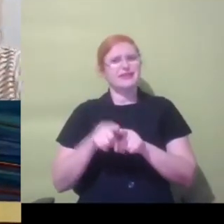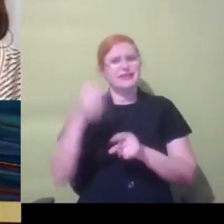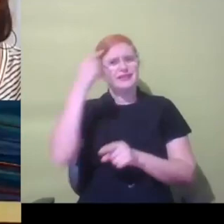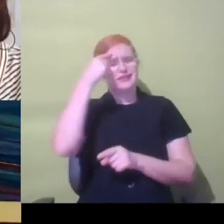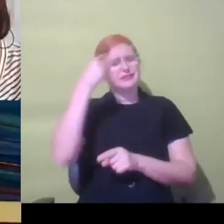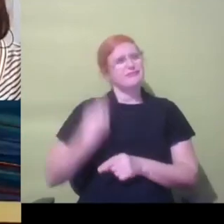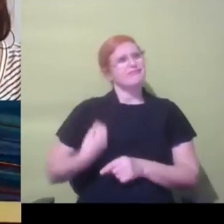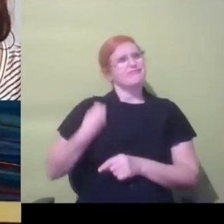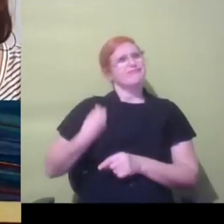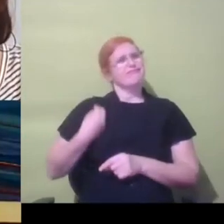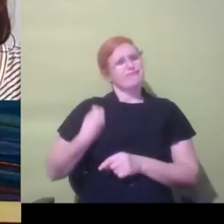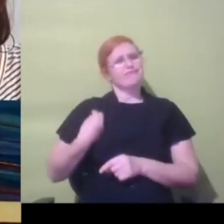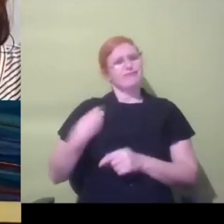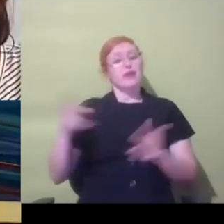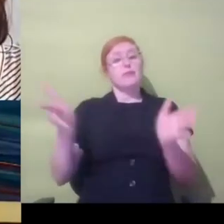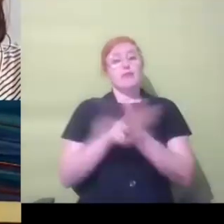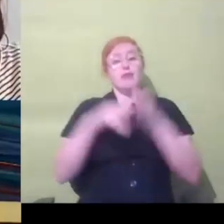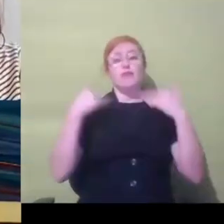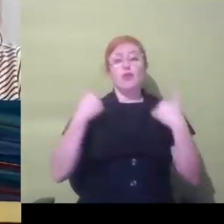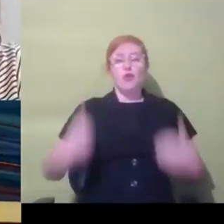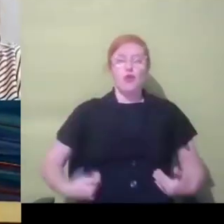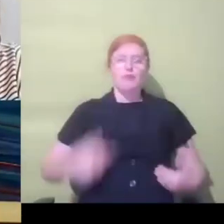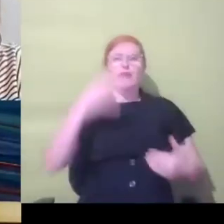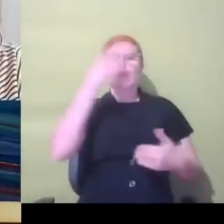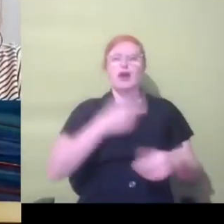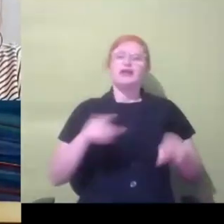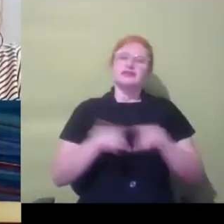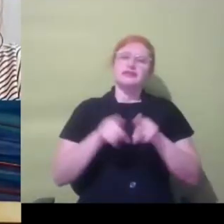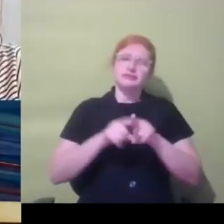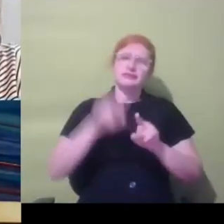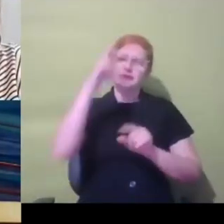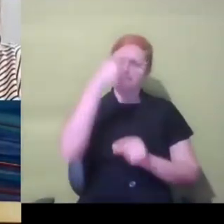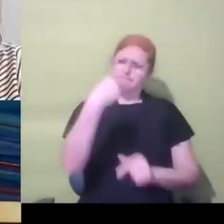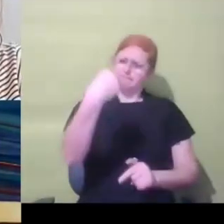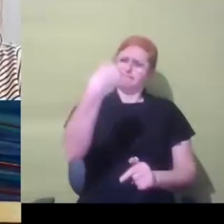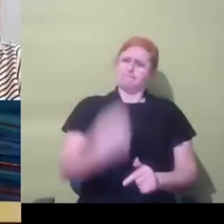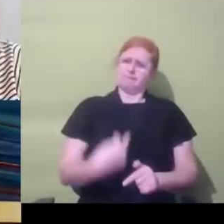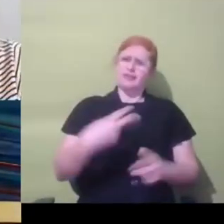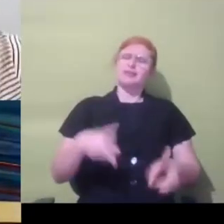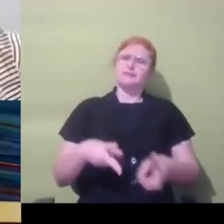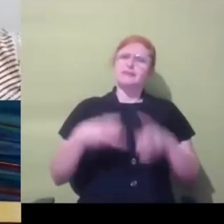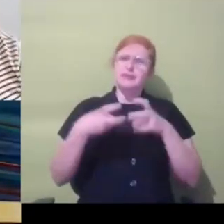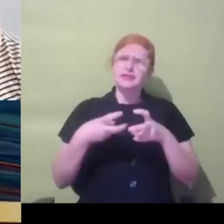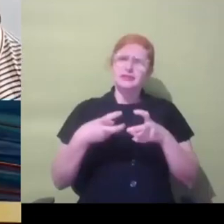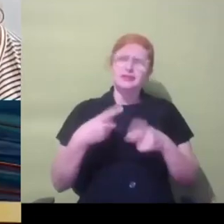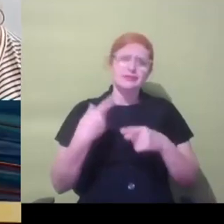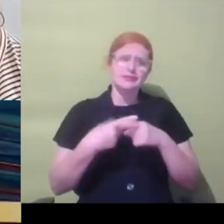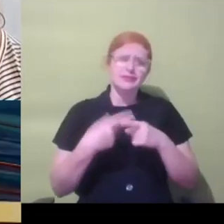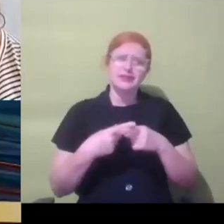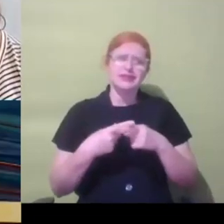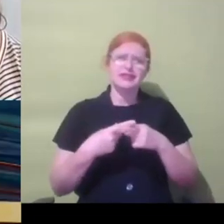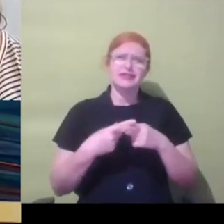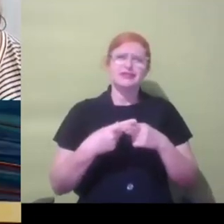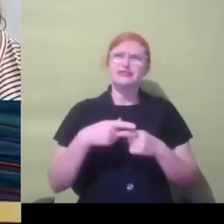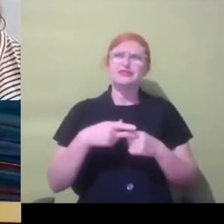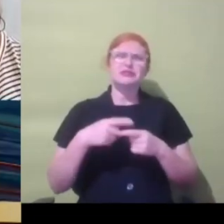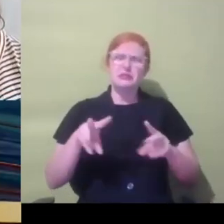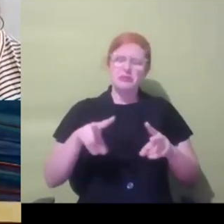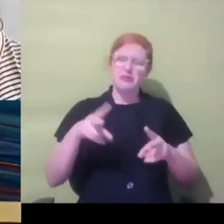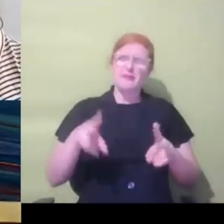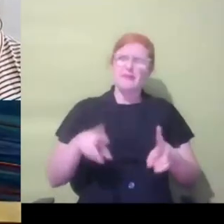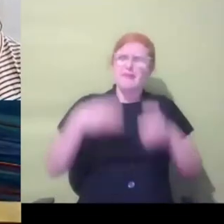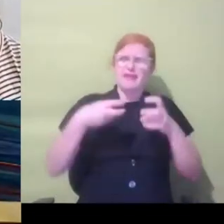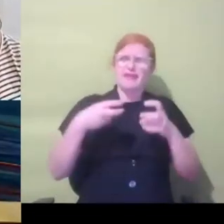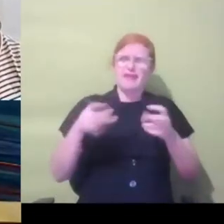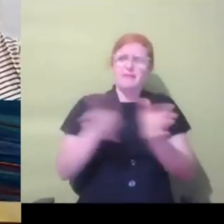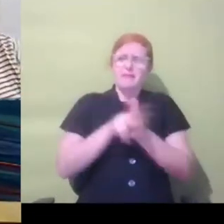gente mesma. Eu acho também, Pri. Eu acho que a gente se olhar e se perceber, né? Porque a gente não se percebe, a gente fica